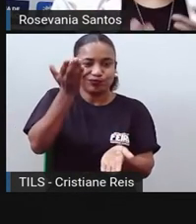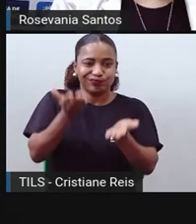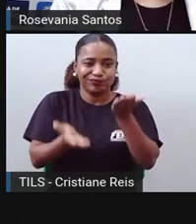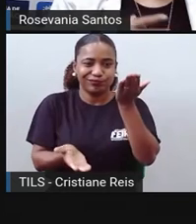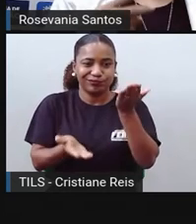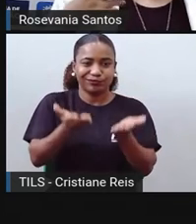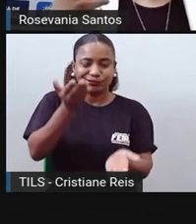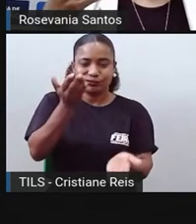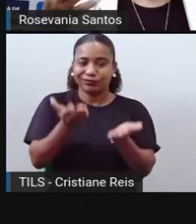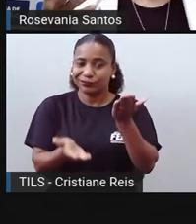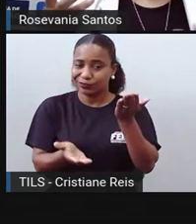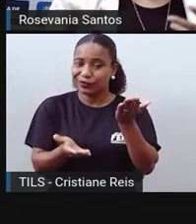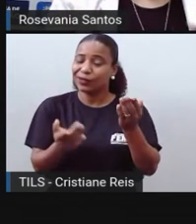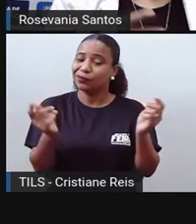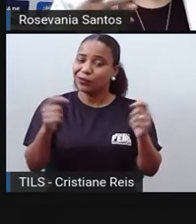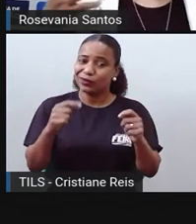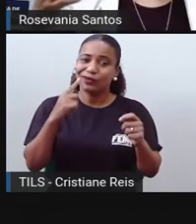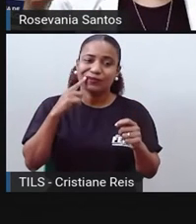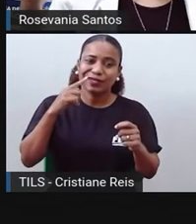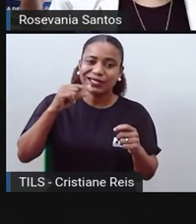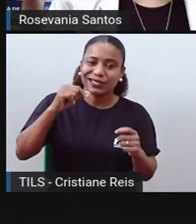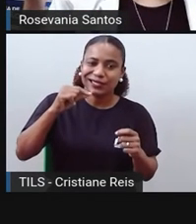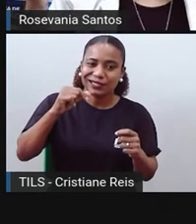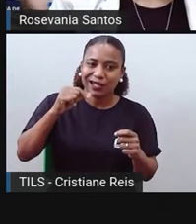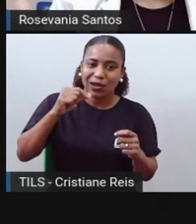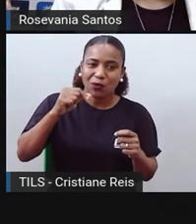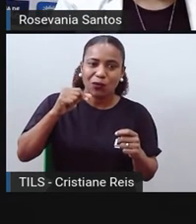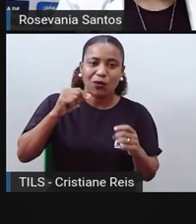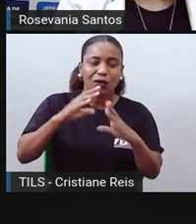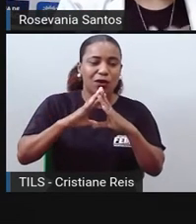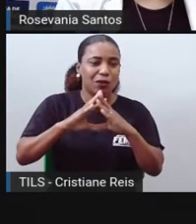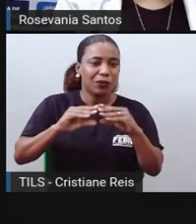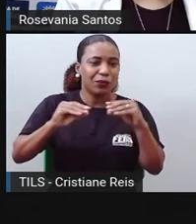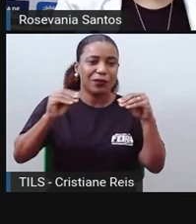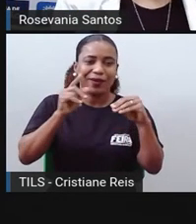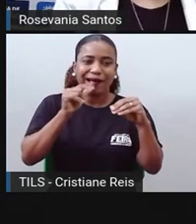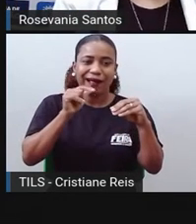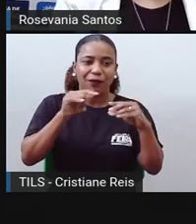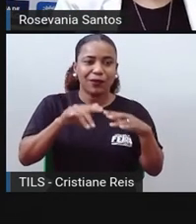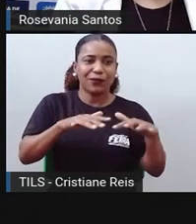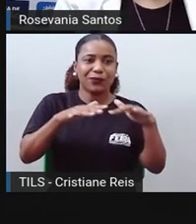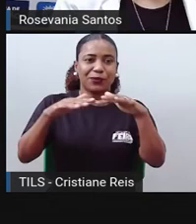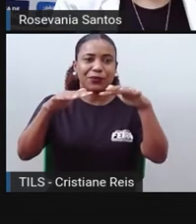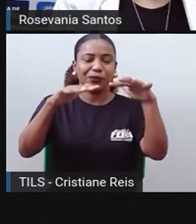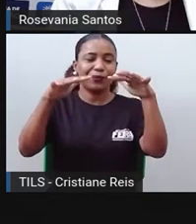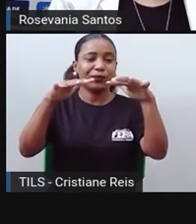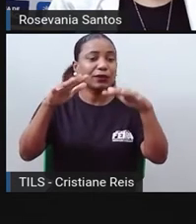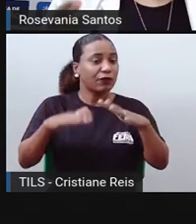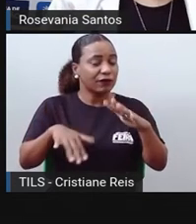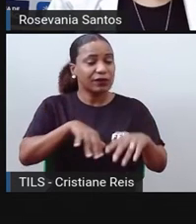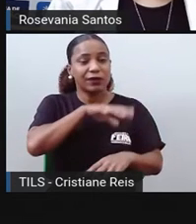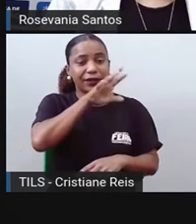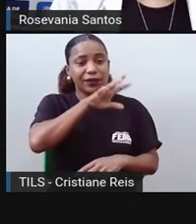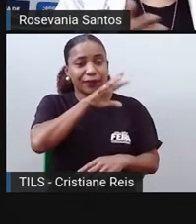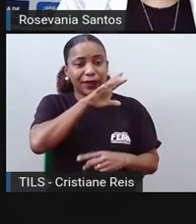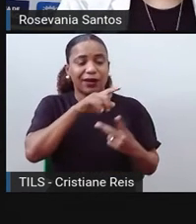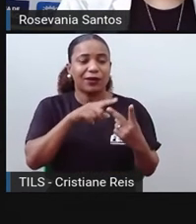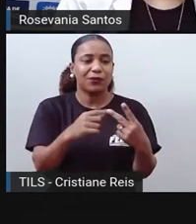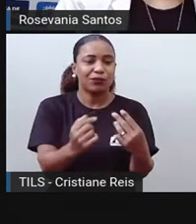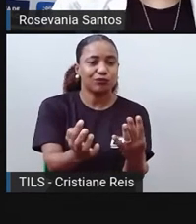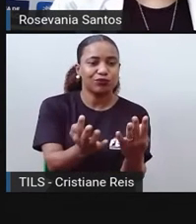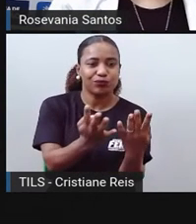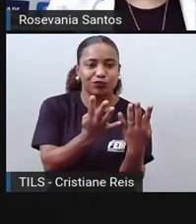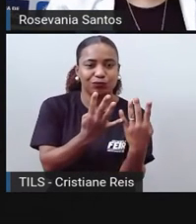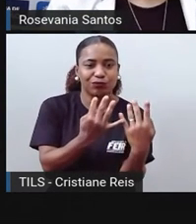os animais, né, as algas, elas tenham que se, bora dizer assim, se adaptar a essa